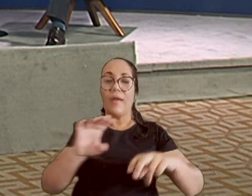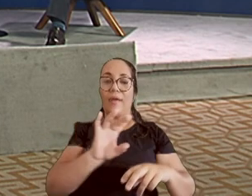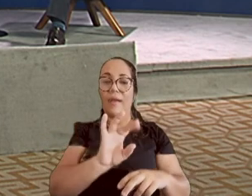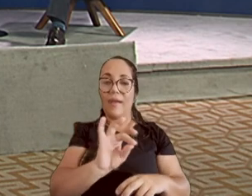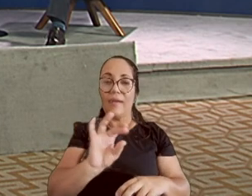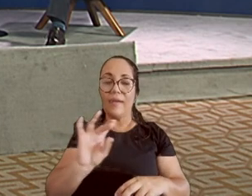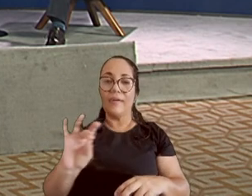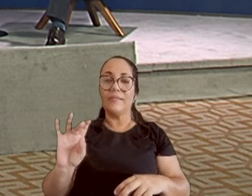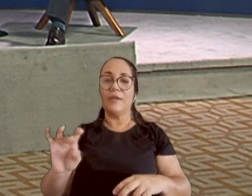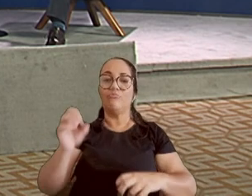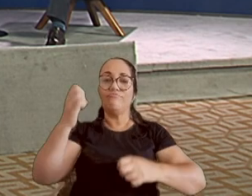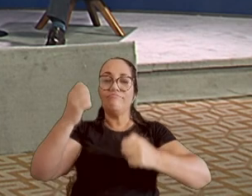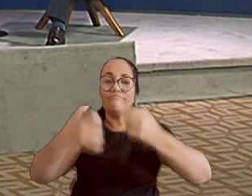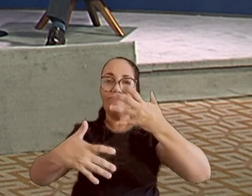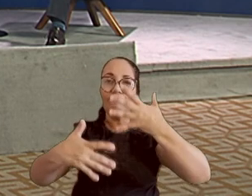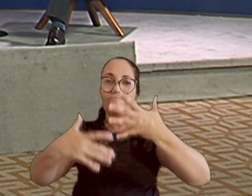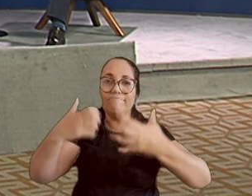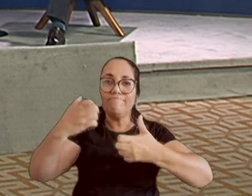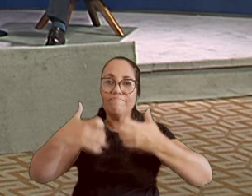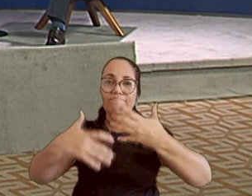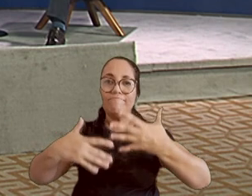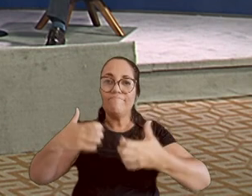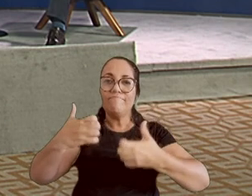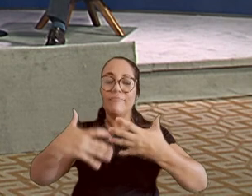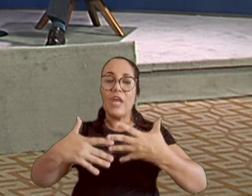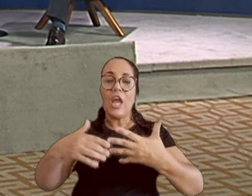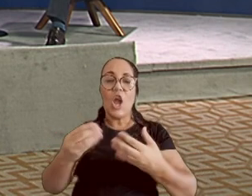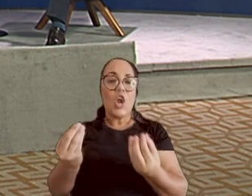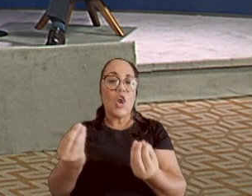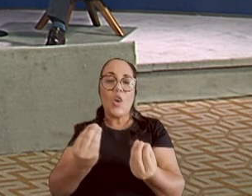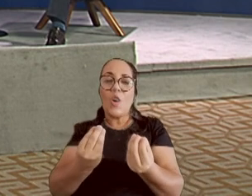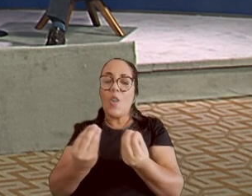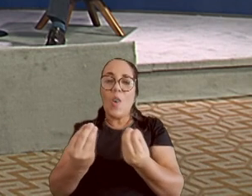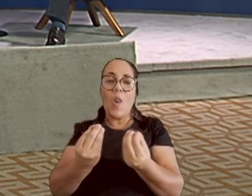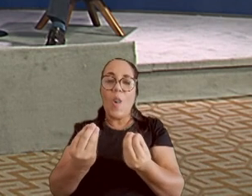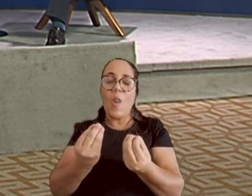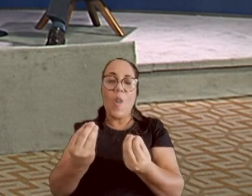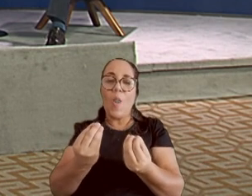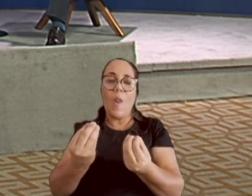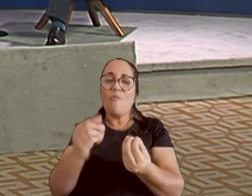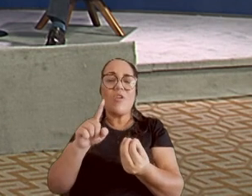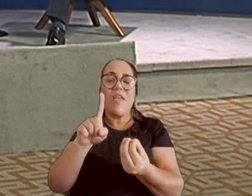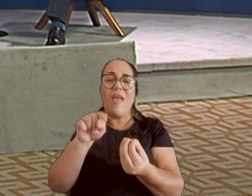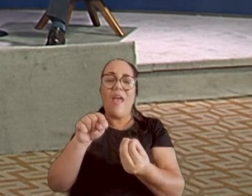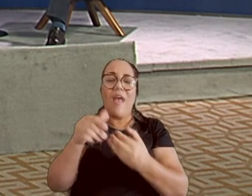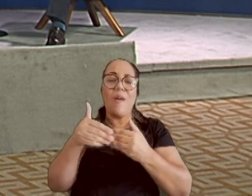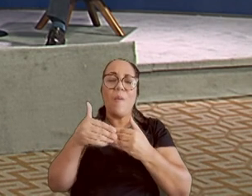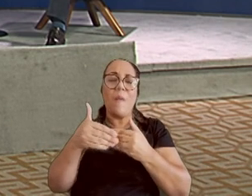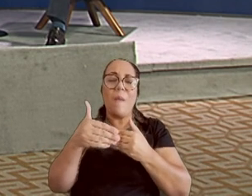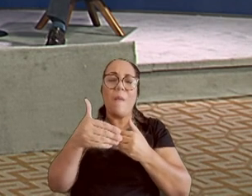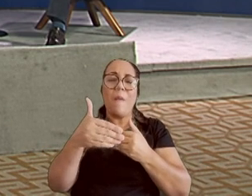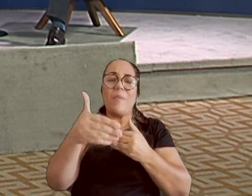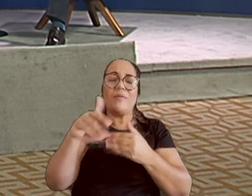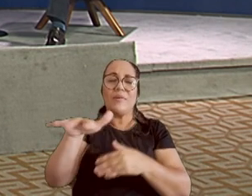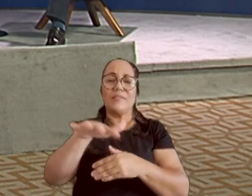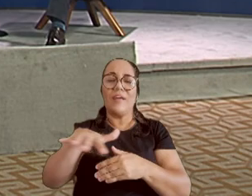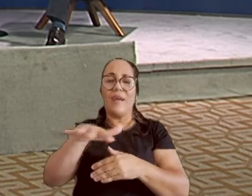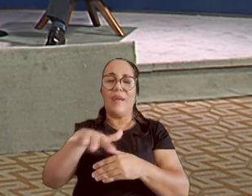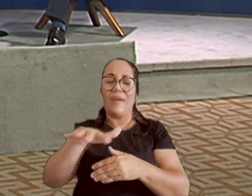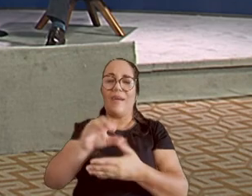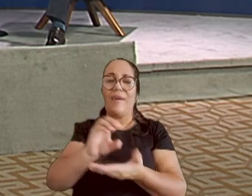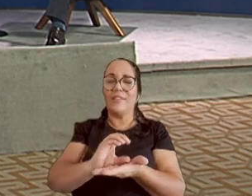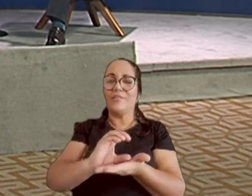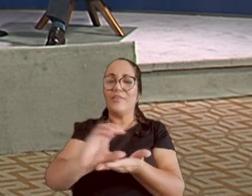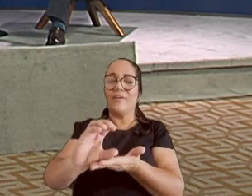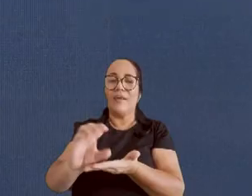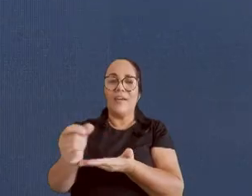pouco sobre como vocês entendem que esse processo de aproximação do mercado de capitais com né e com as soluções que até